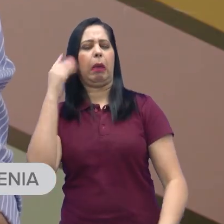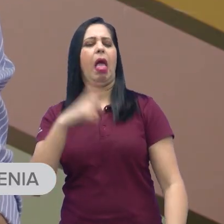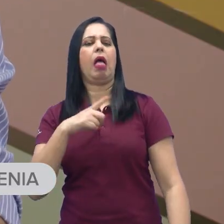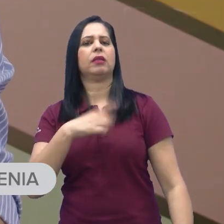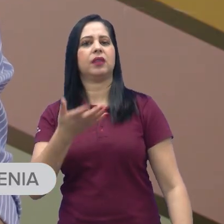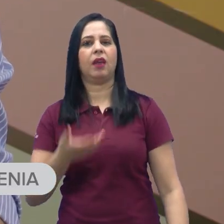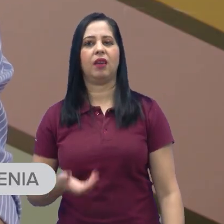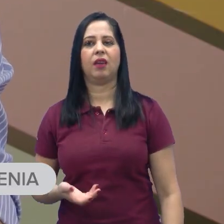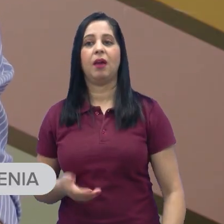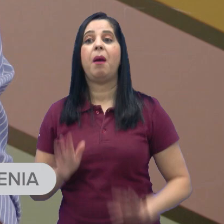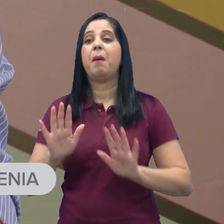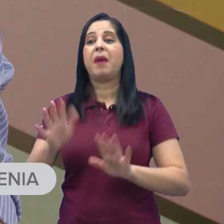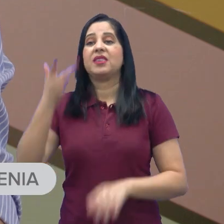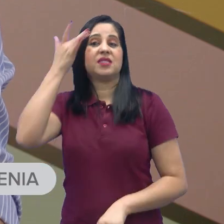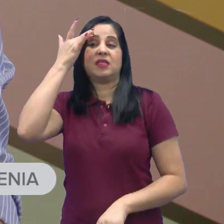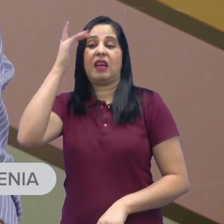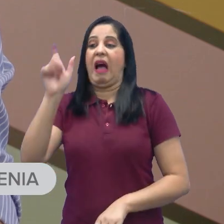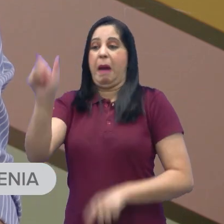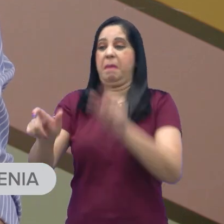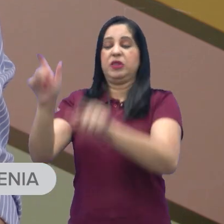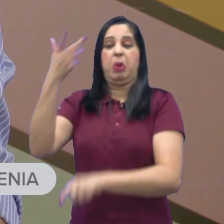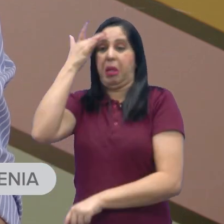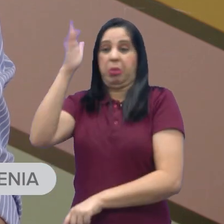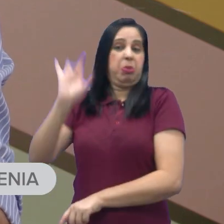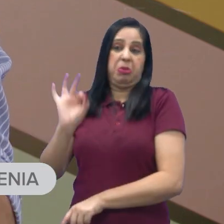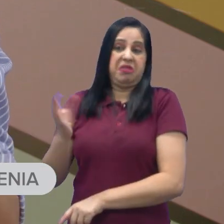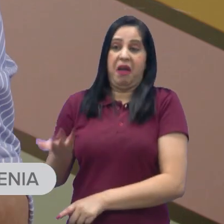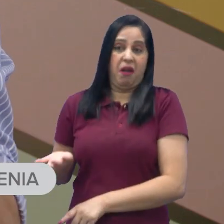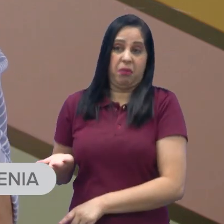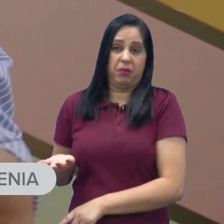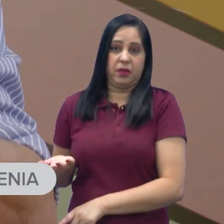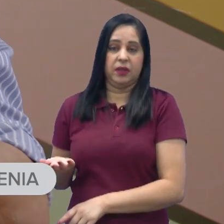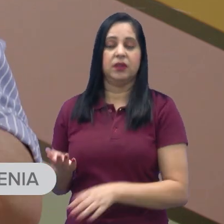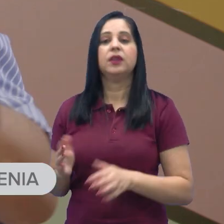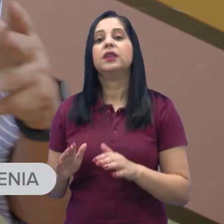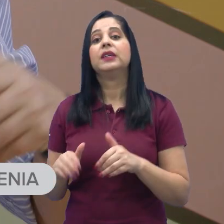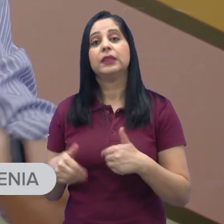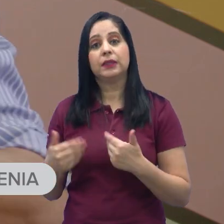sabe o que está falando, né? Então, é bom a gente